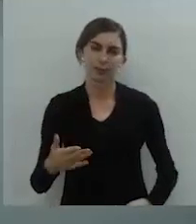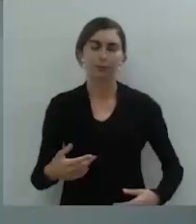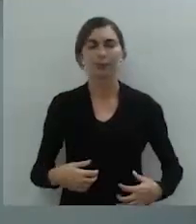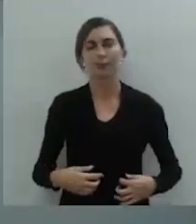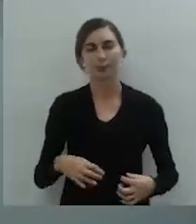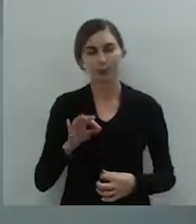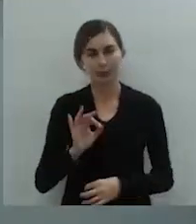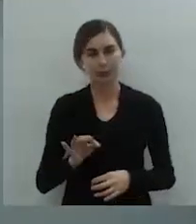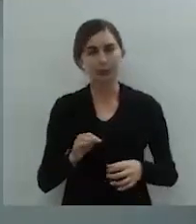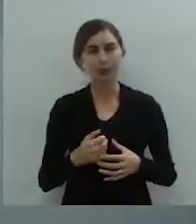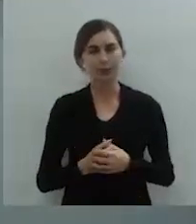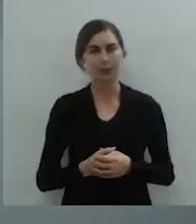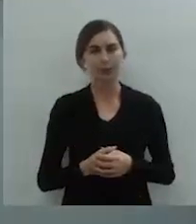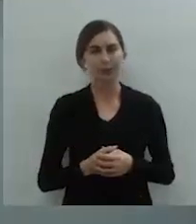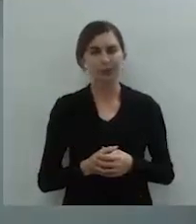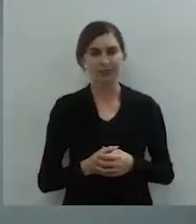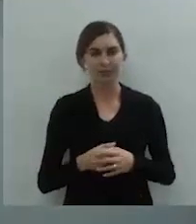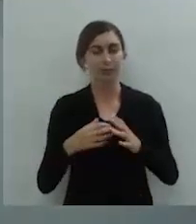Certo?